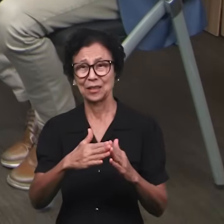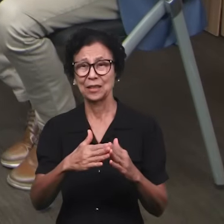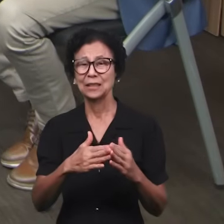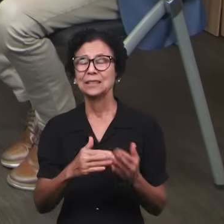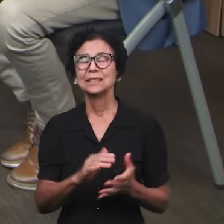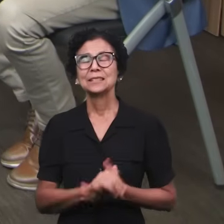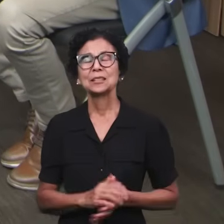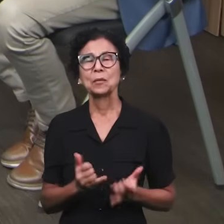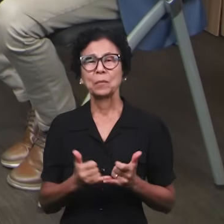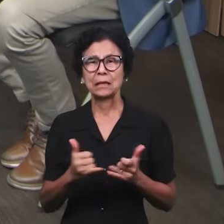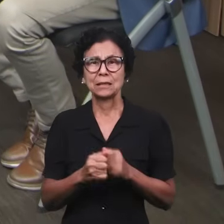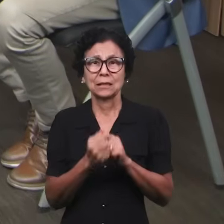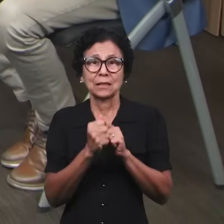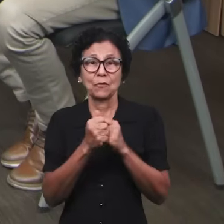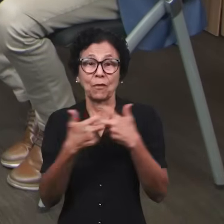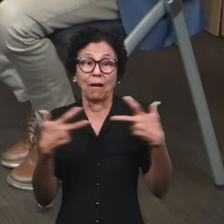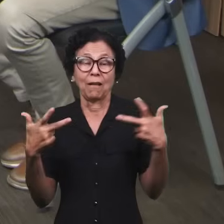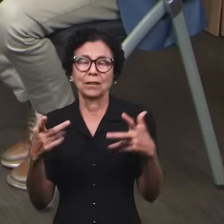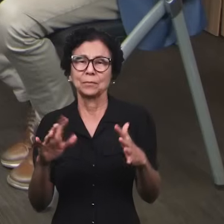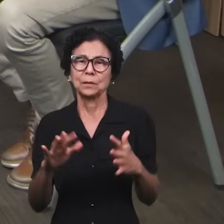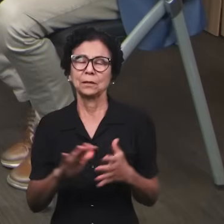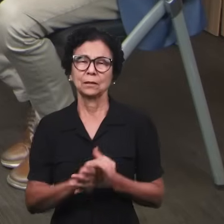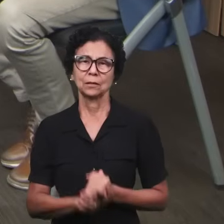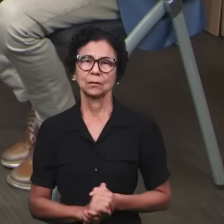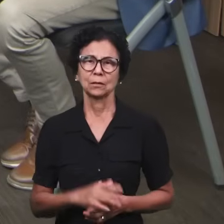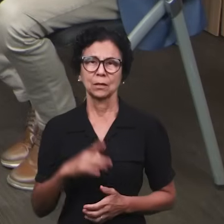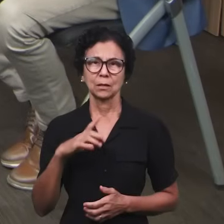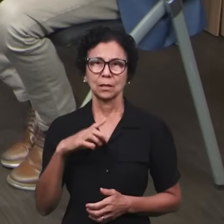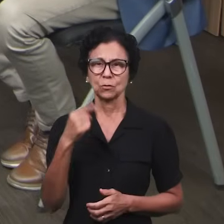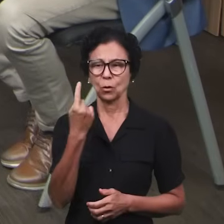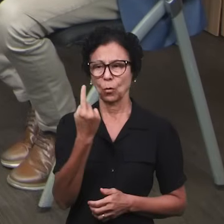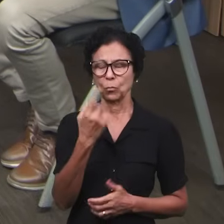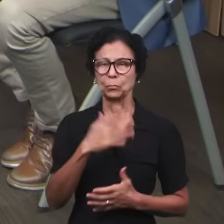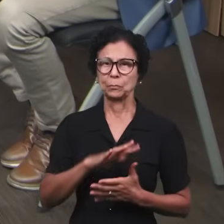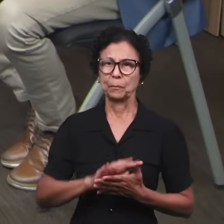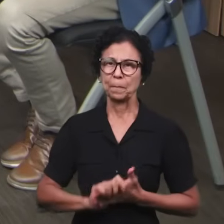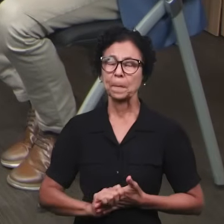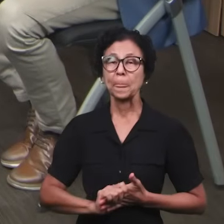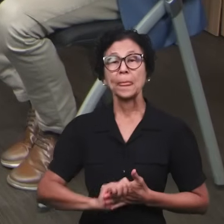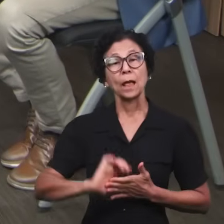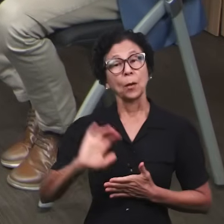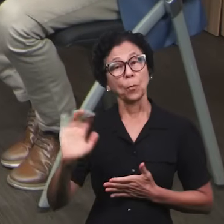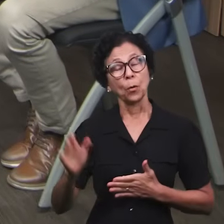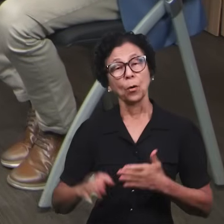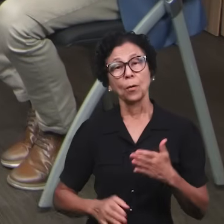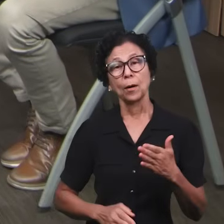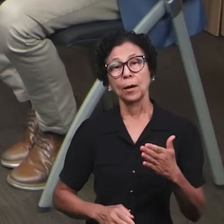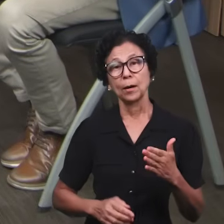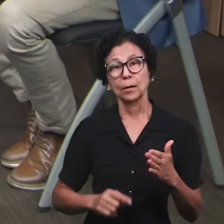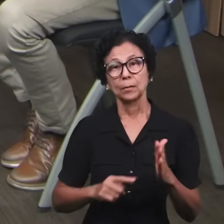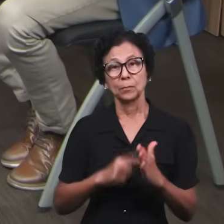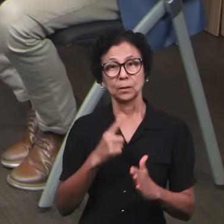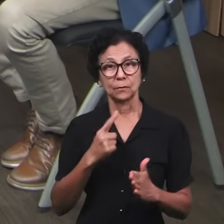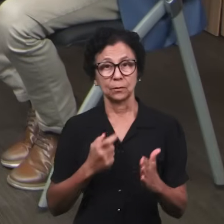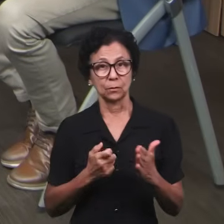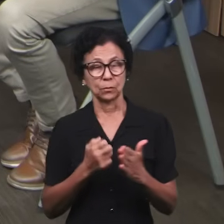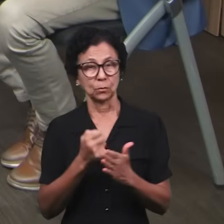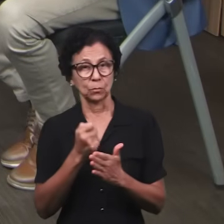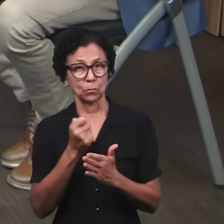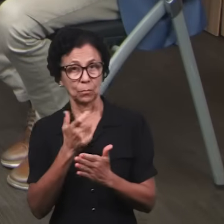realmente além de uma claríssima operação de Deus, e isso é